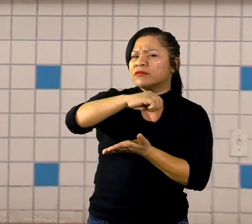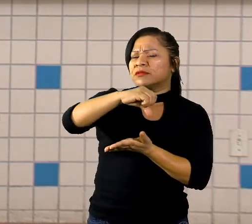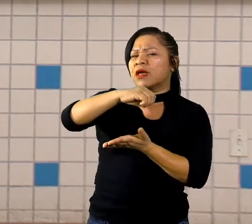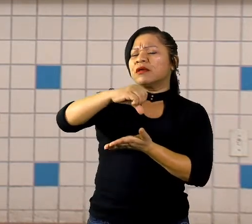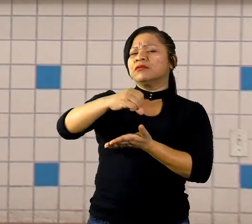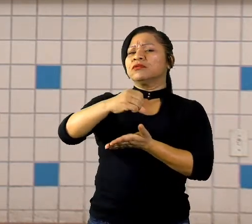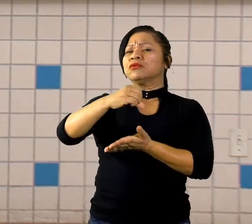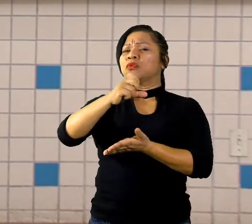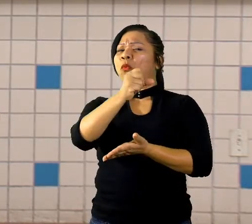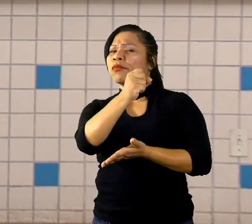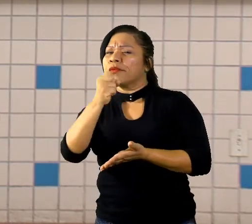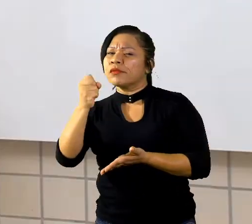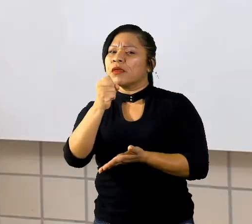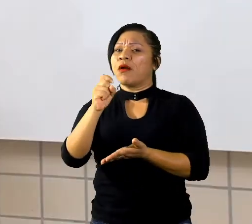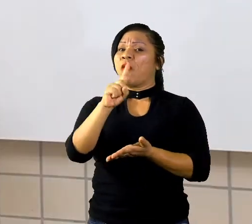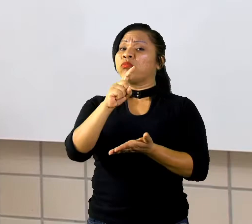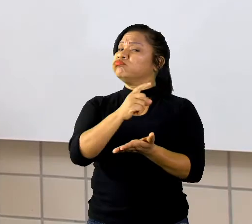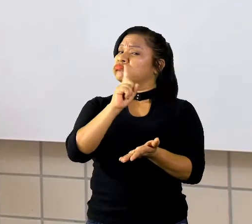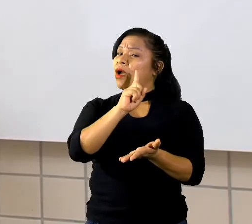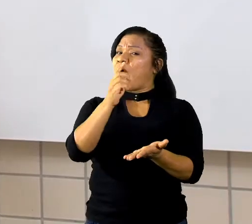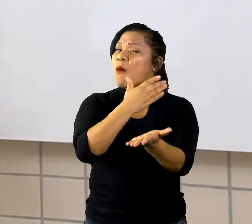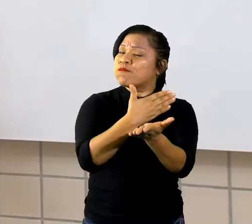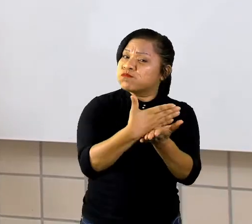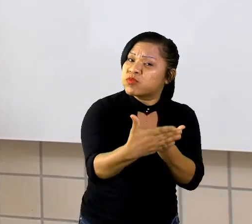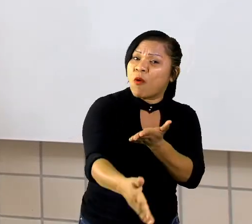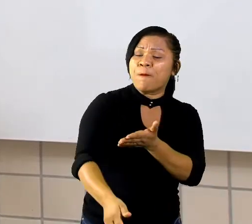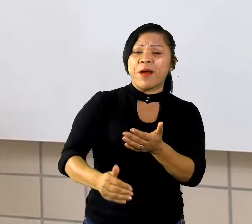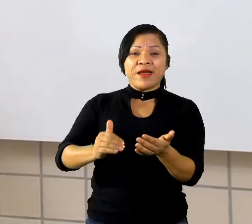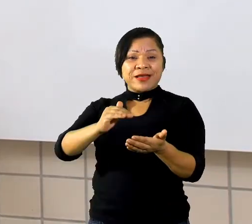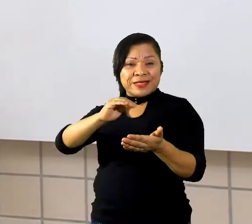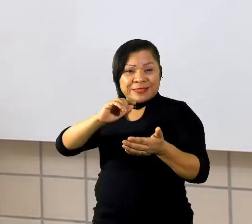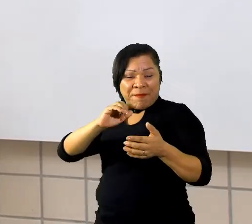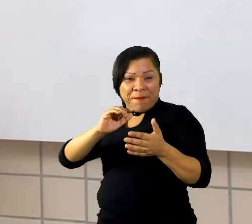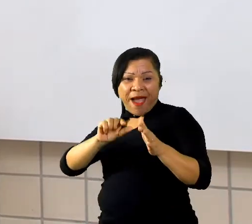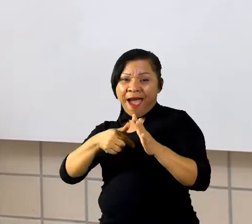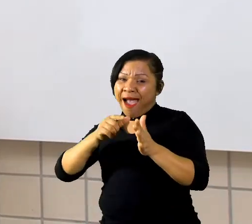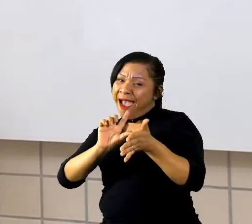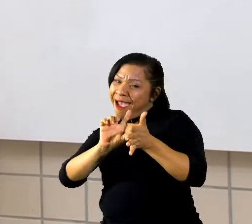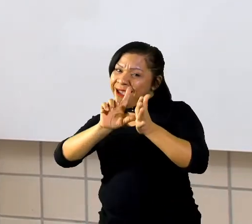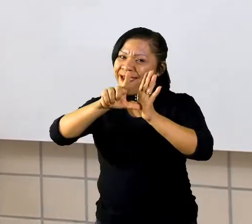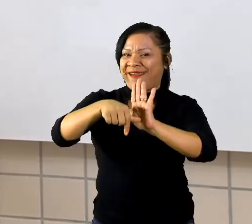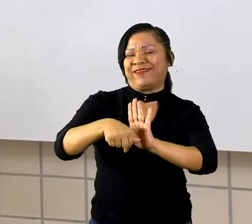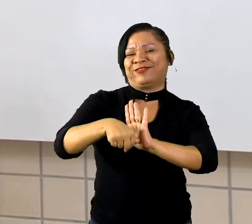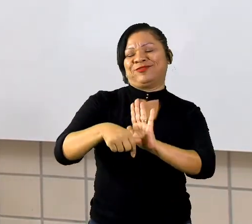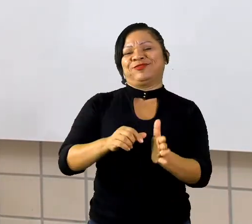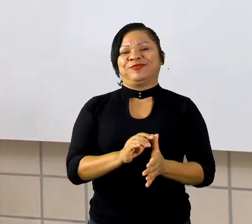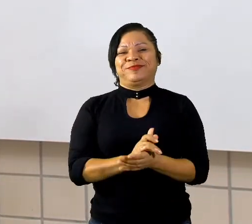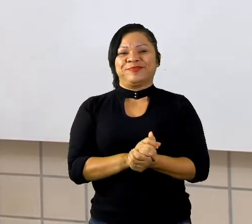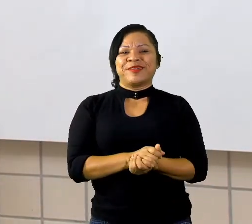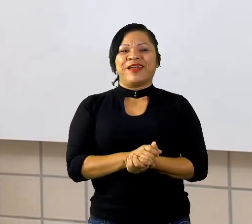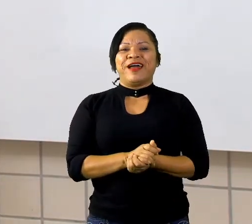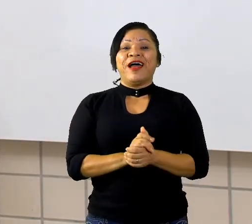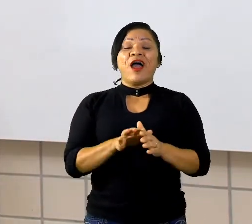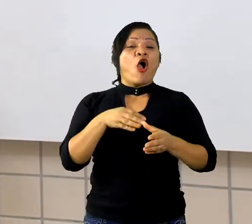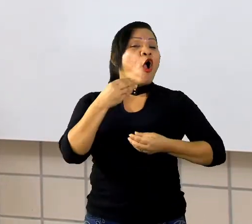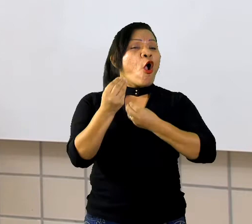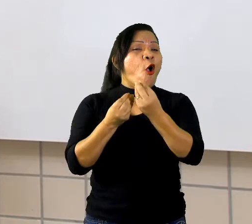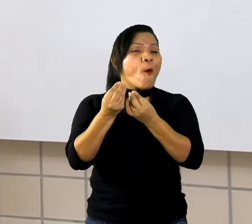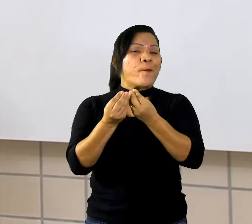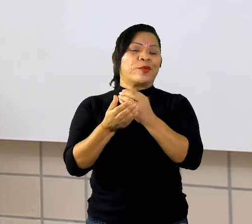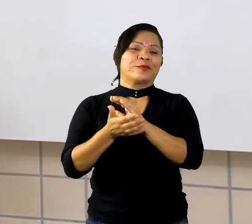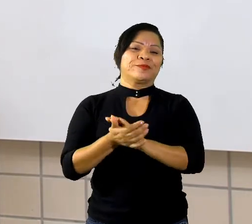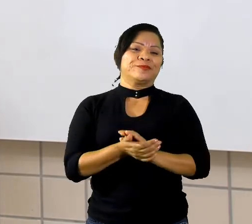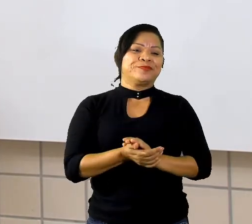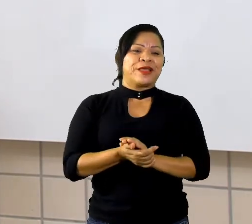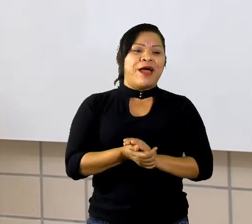começa bem antes. Vocês vão ter o privilégio de conhecer mais detalhes sobre essa fundação em